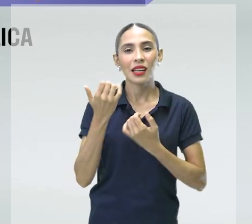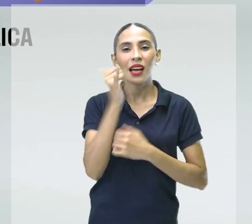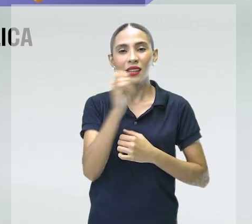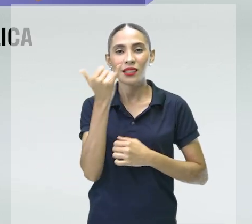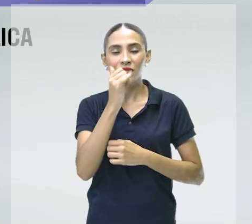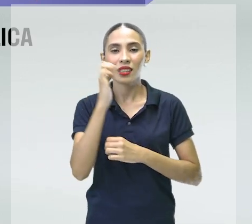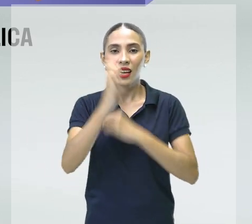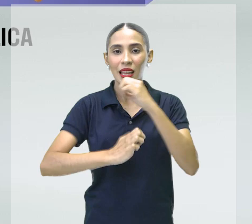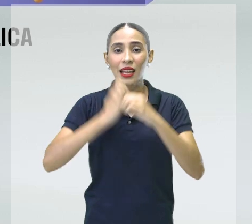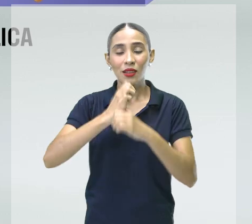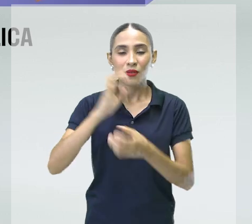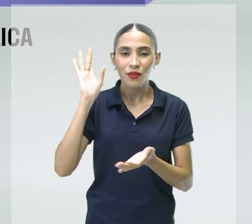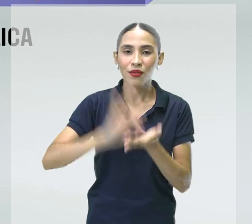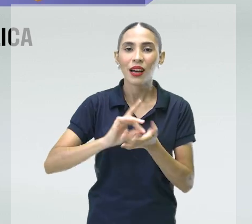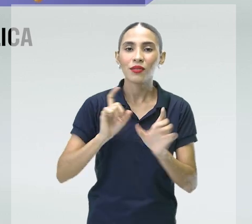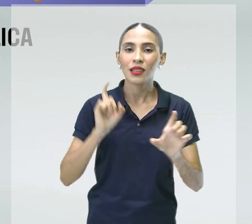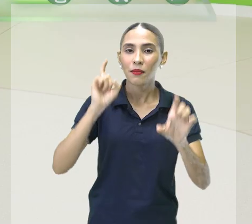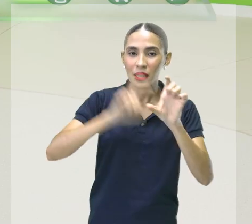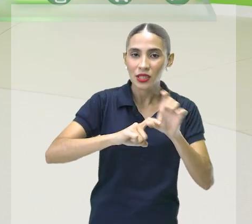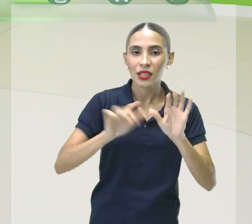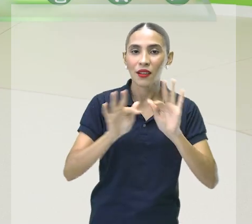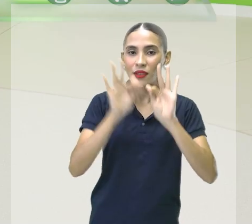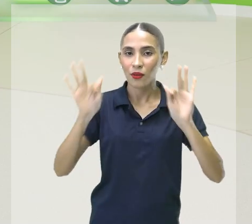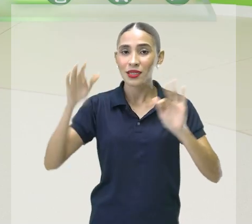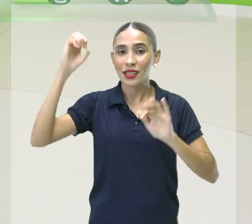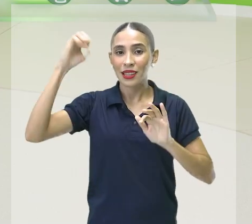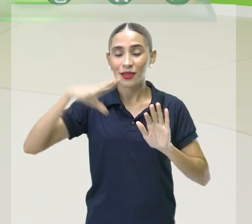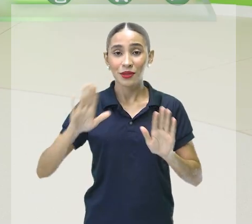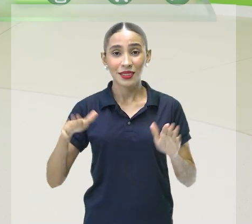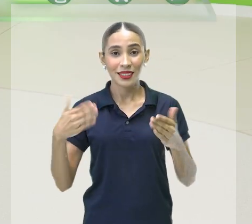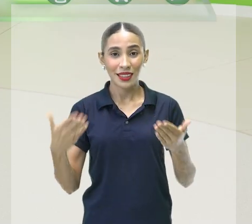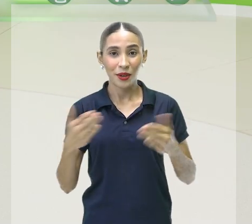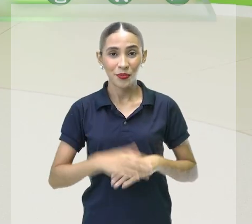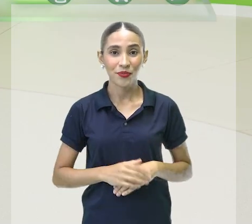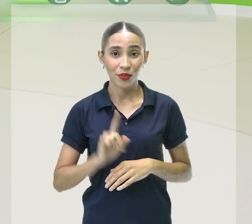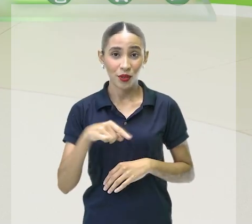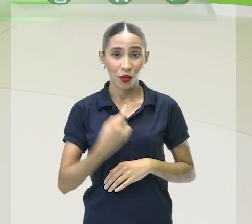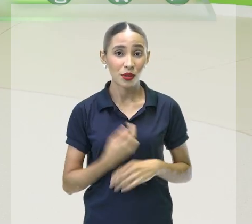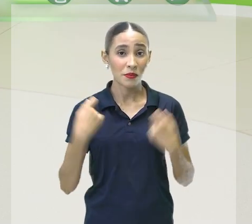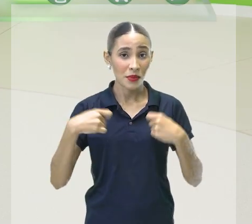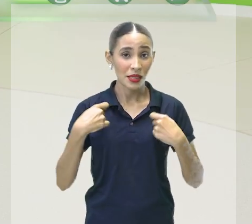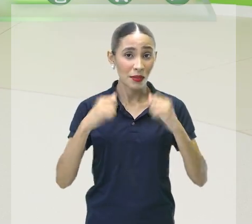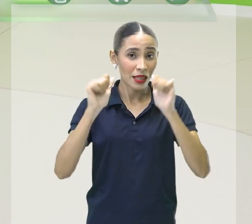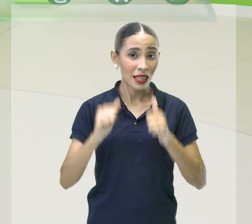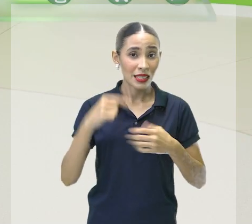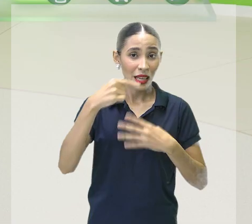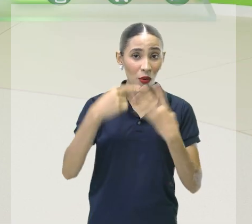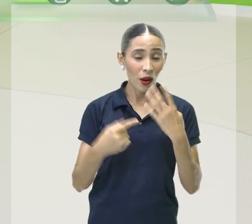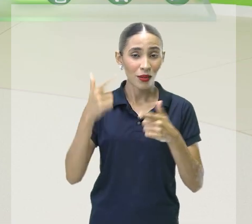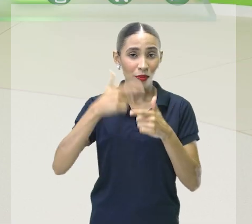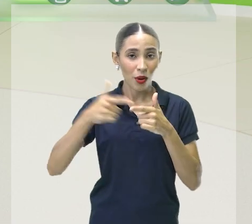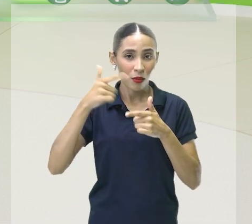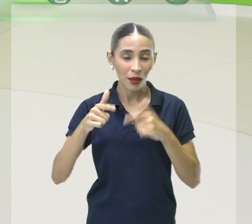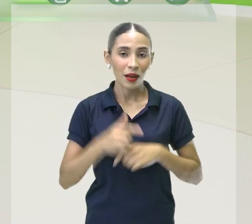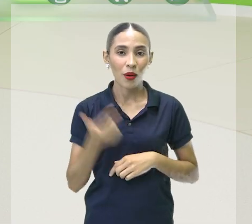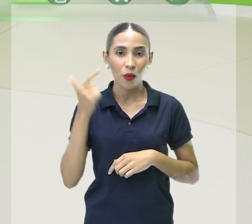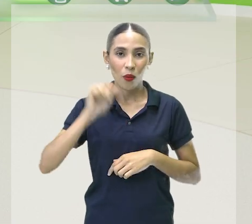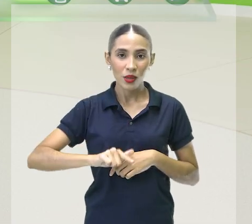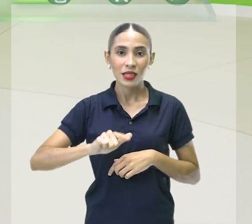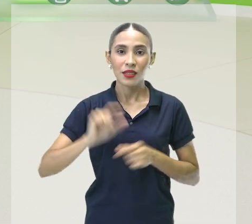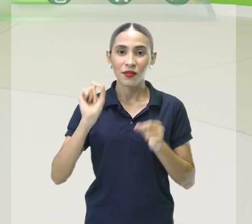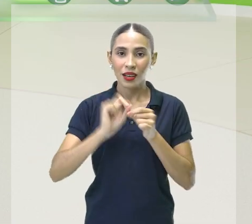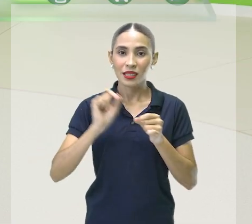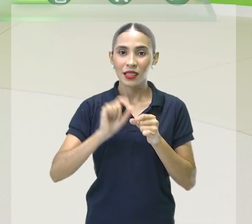realmente dependia da frequência da luz. Bom, então nós temos que resolver esses 4 problemas para resolver o problema do